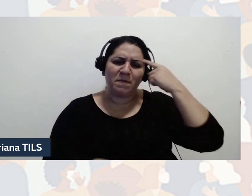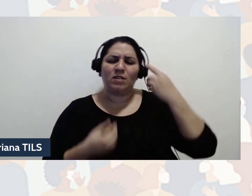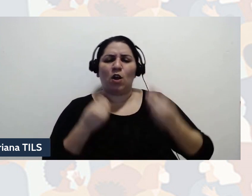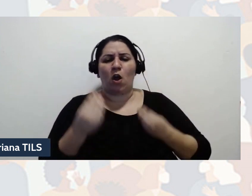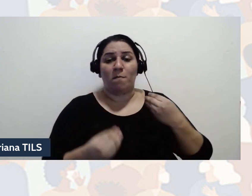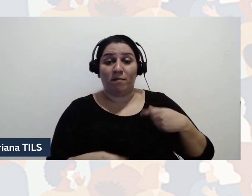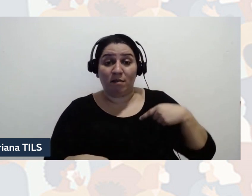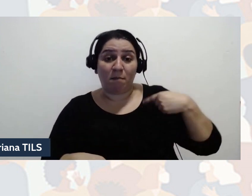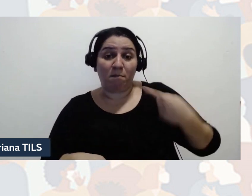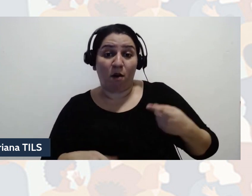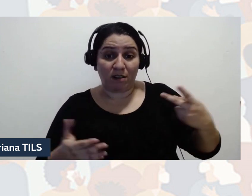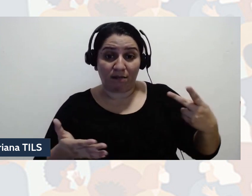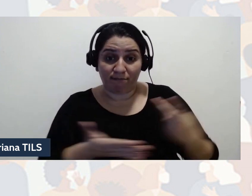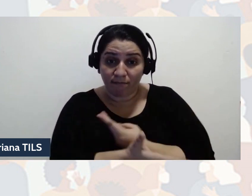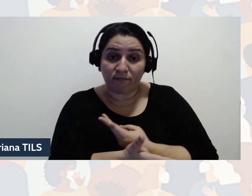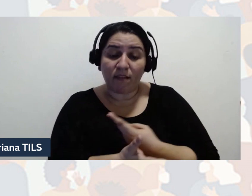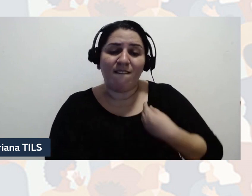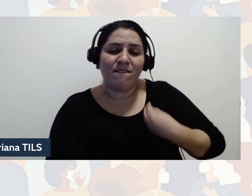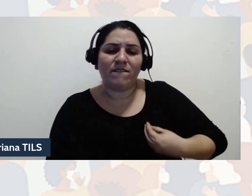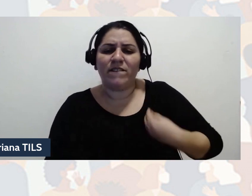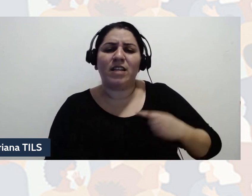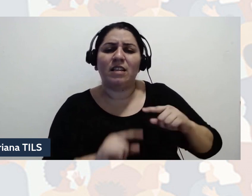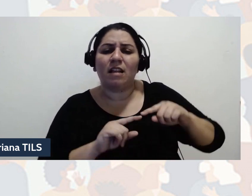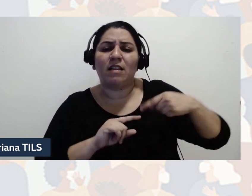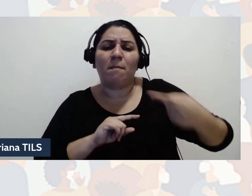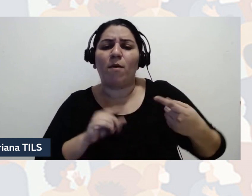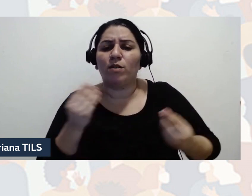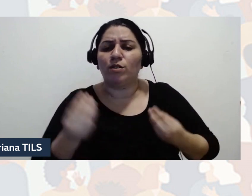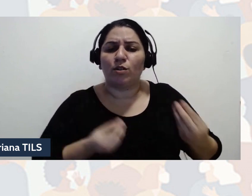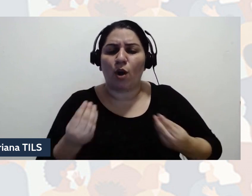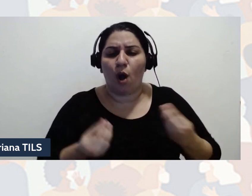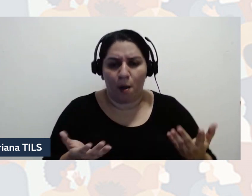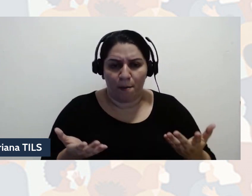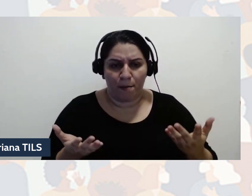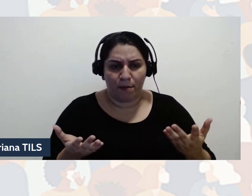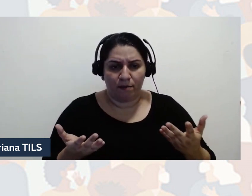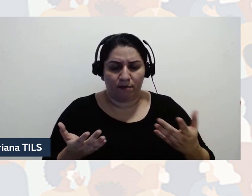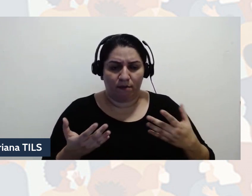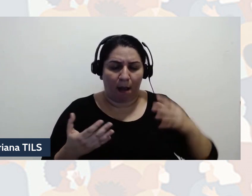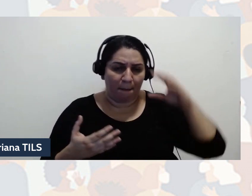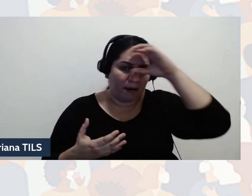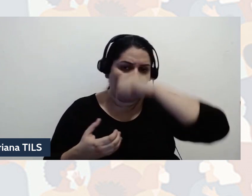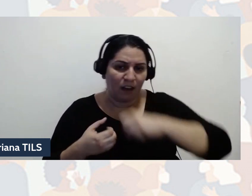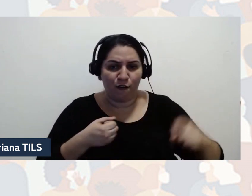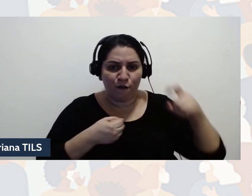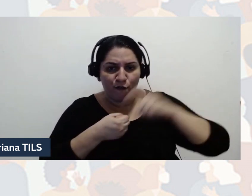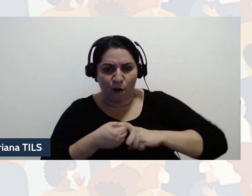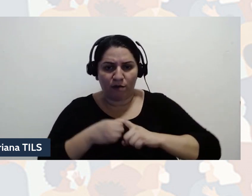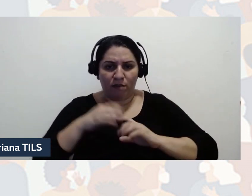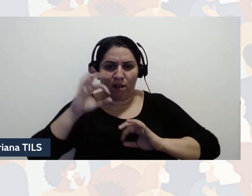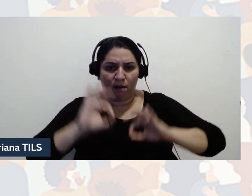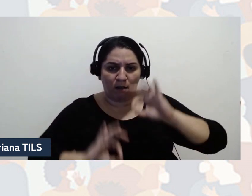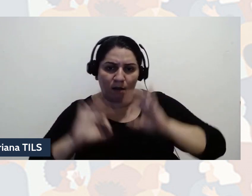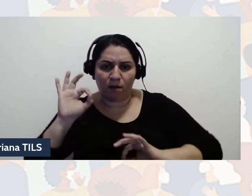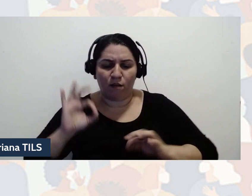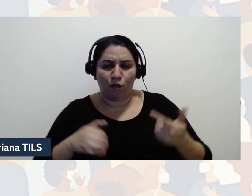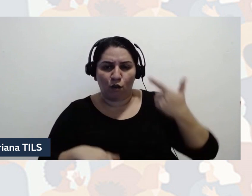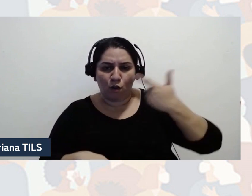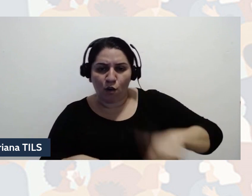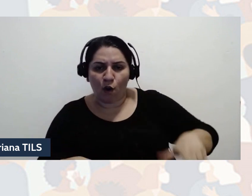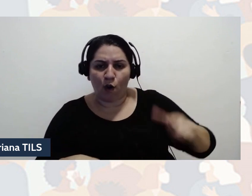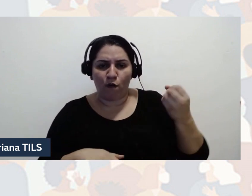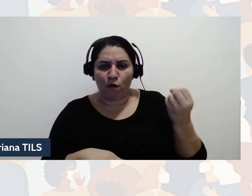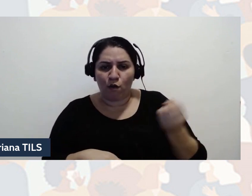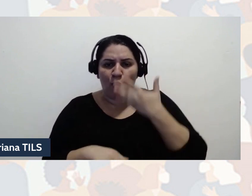sobrevivência, com o que é ser humano, com civilidade, reconstruir a civilização, começar de novo, aprender com